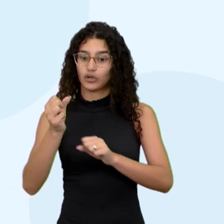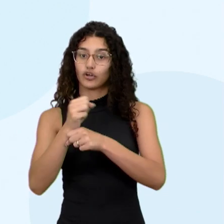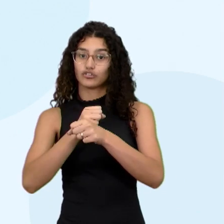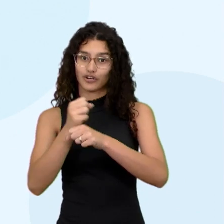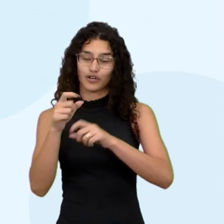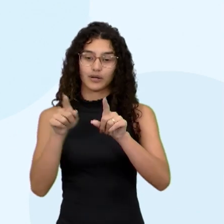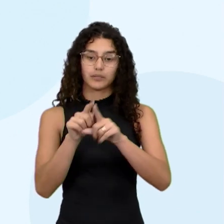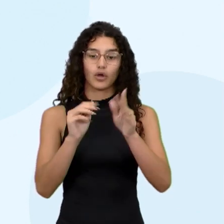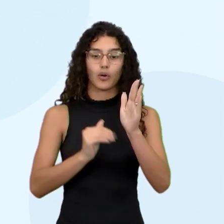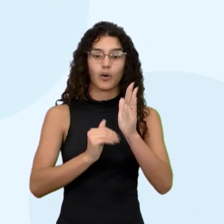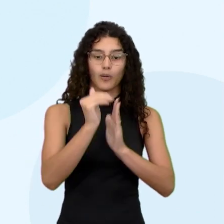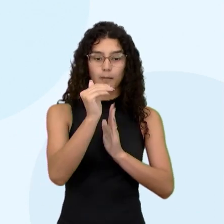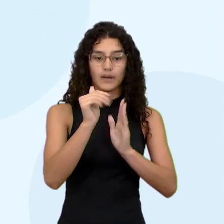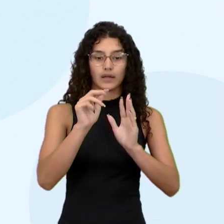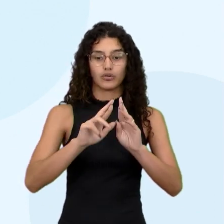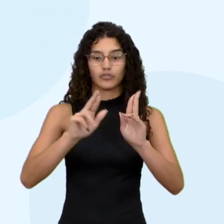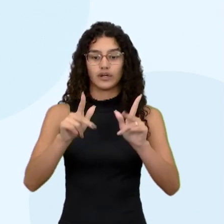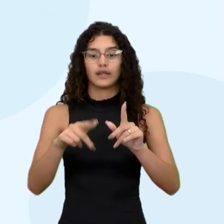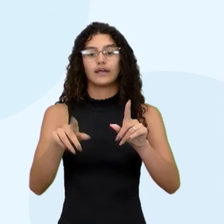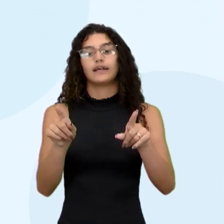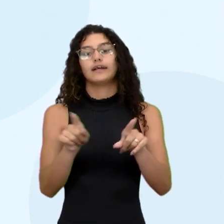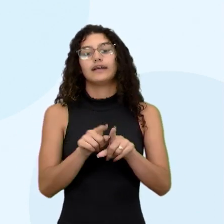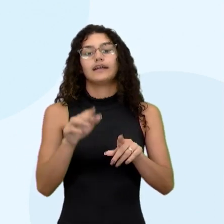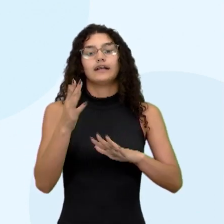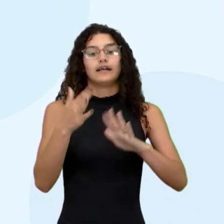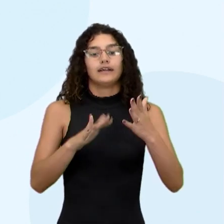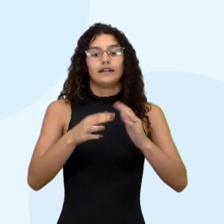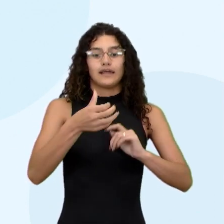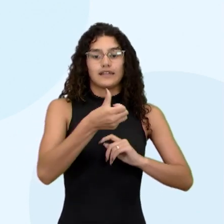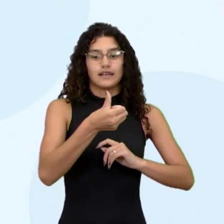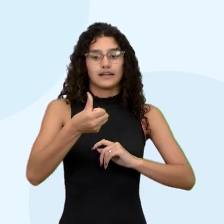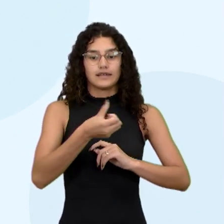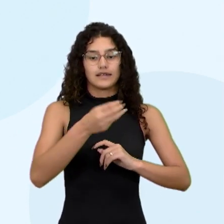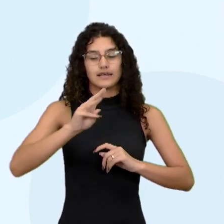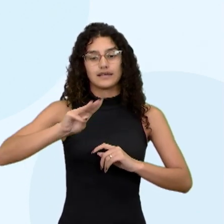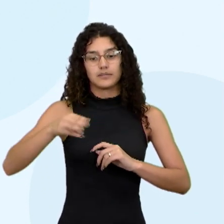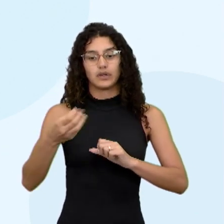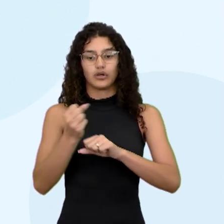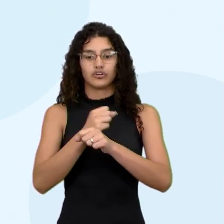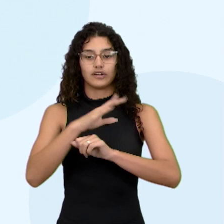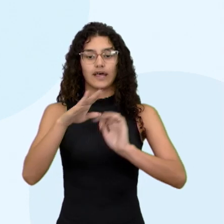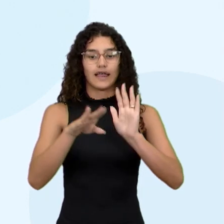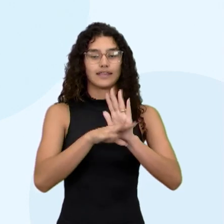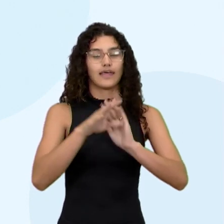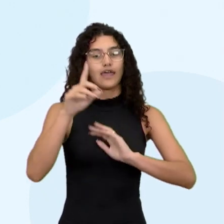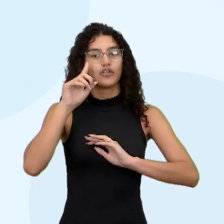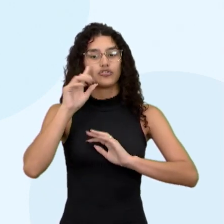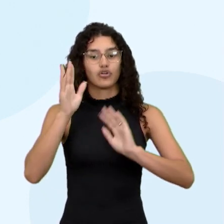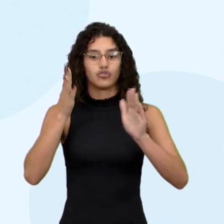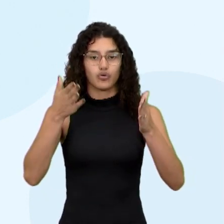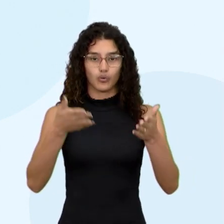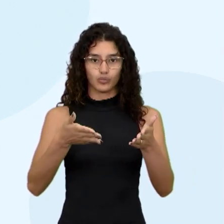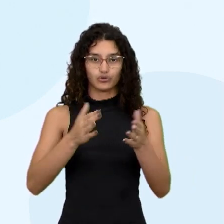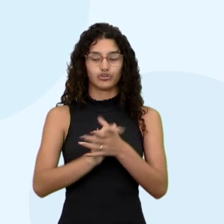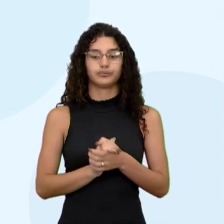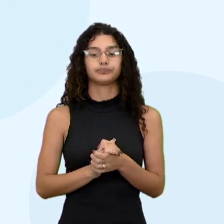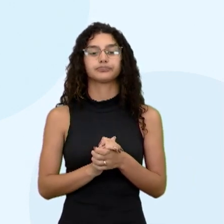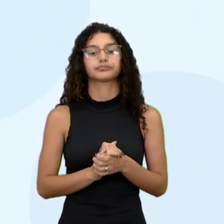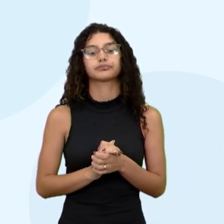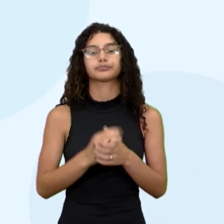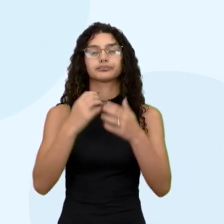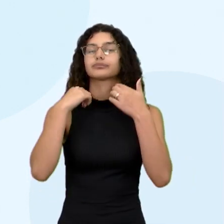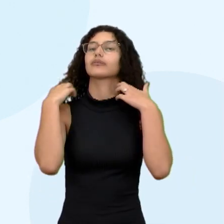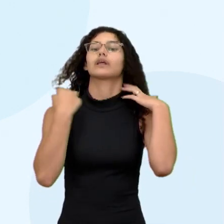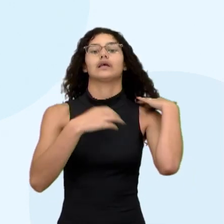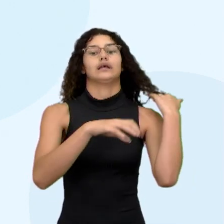aí inicia o Mesozoico, vai para até mais ou menos 66 milhões de anos até os dias de hoje. E as épocas